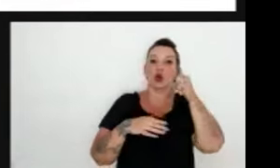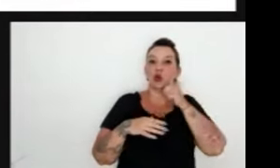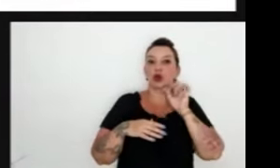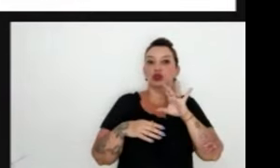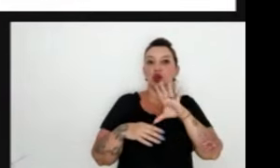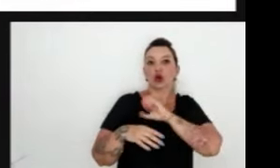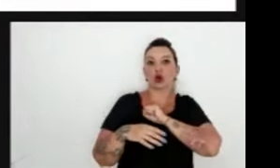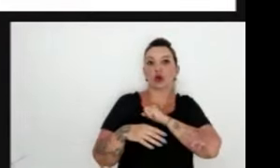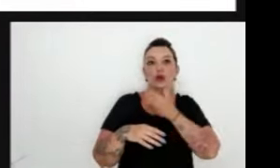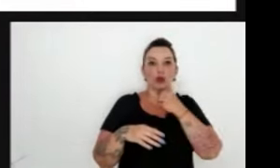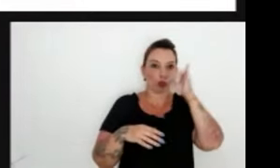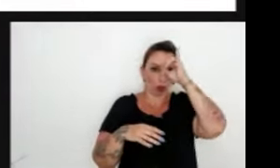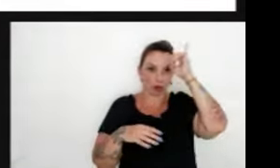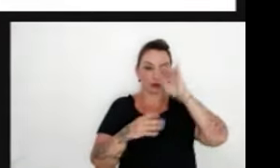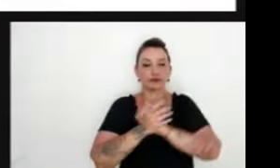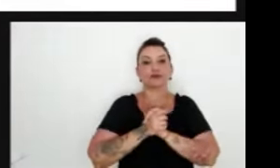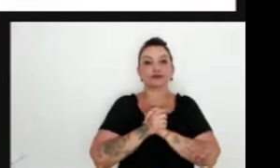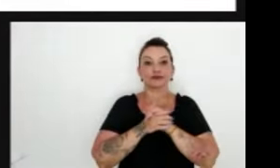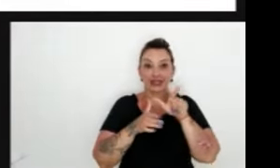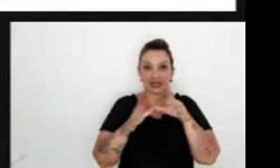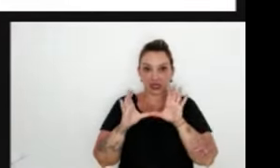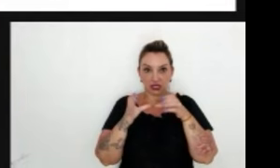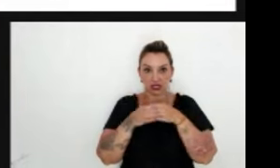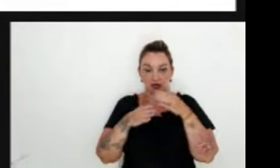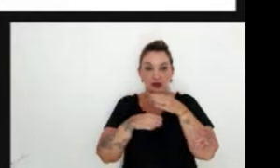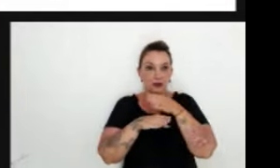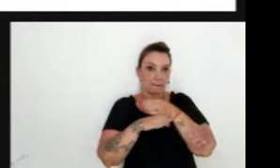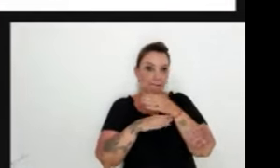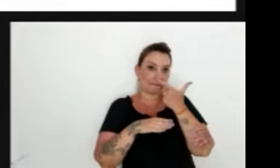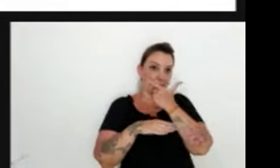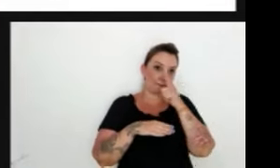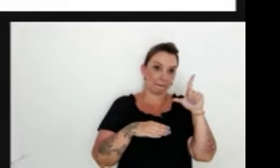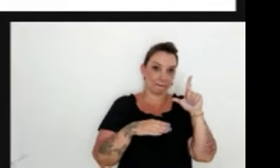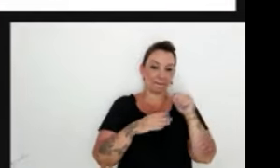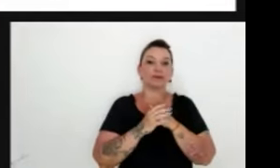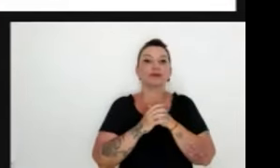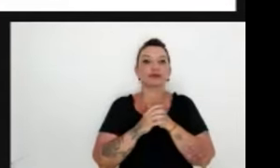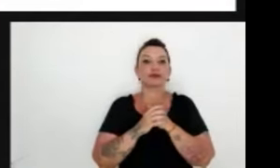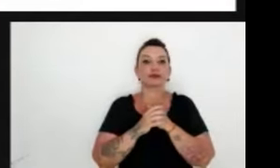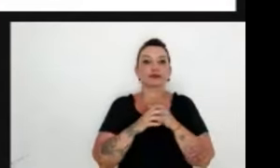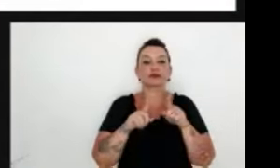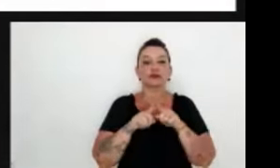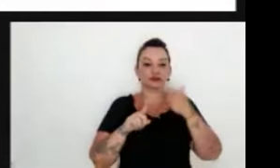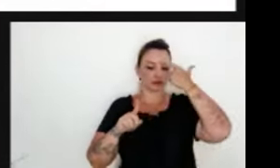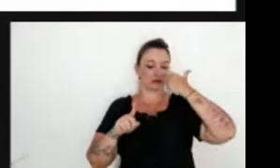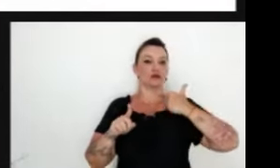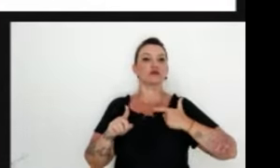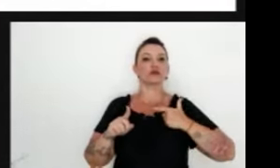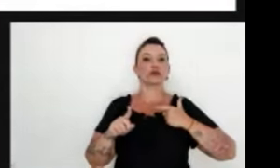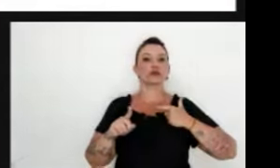babaca. Dessas comunidades participaram outros mascos, que é uma expressão empregada pela